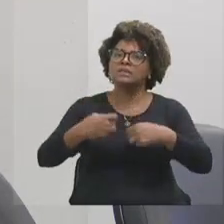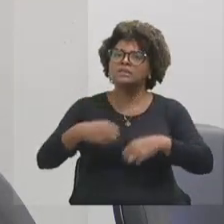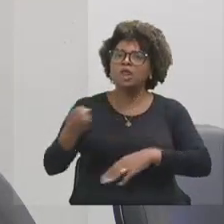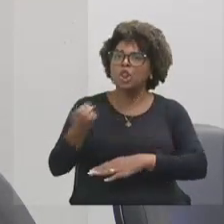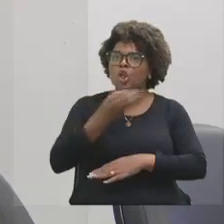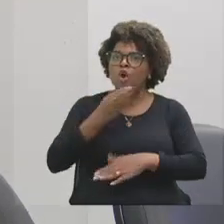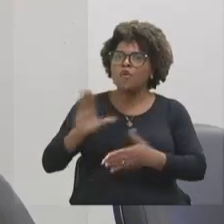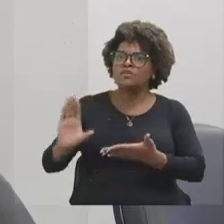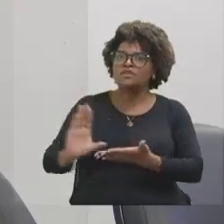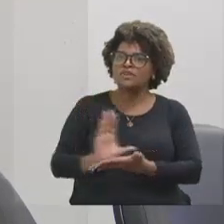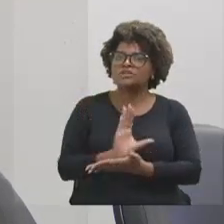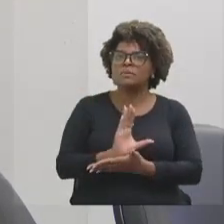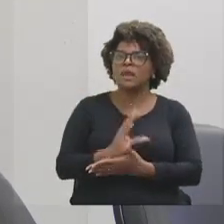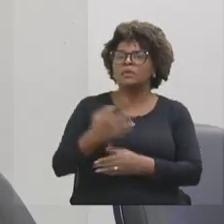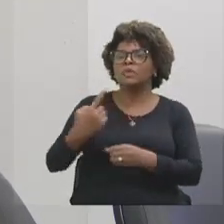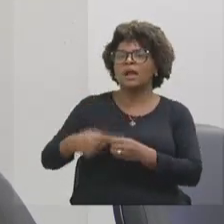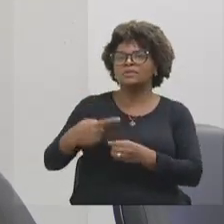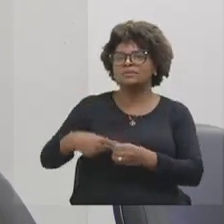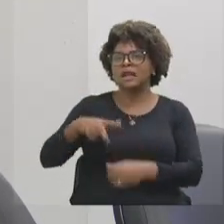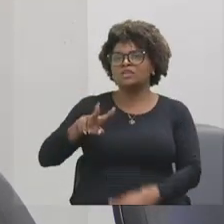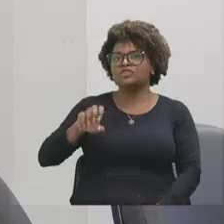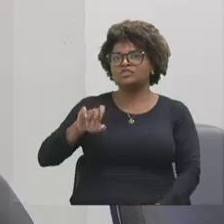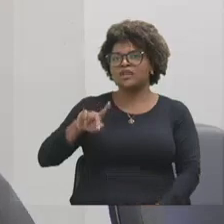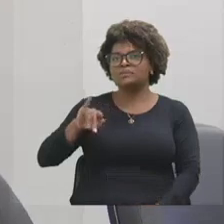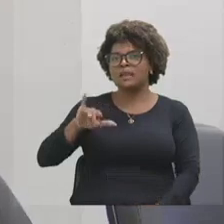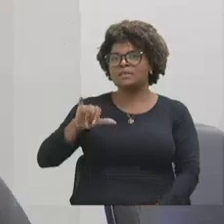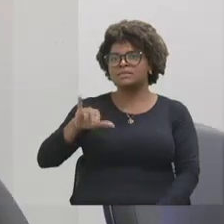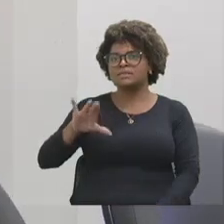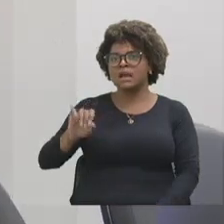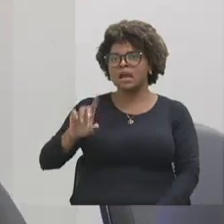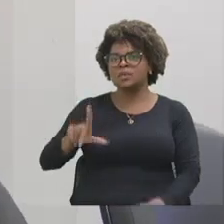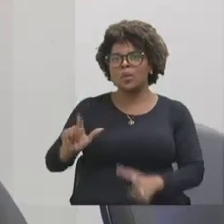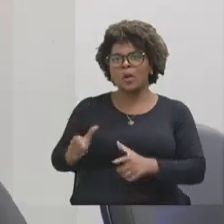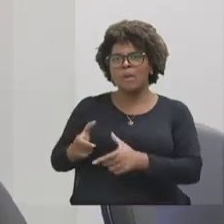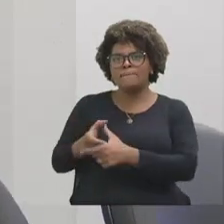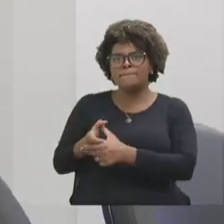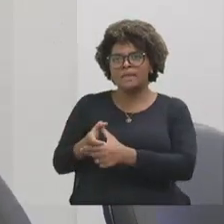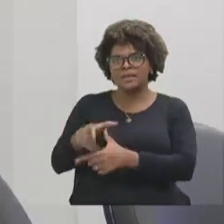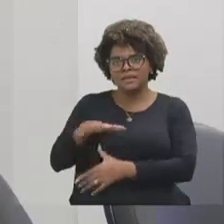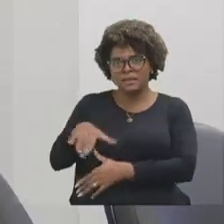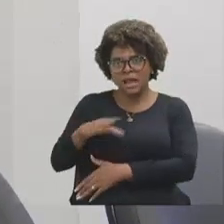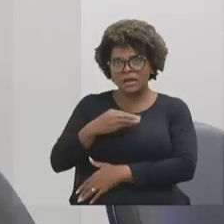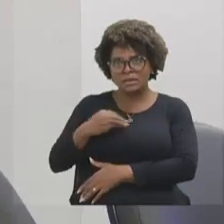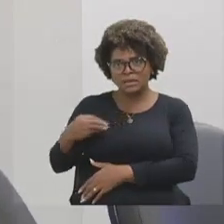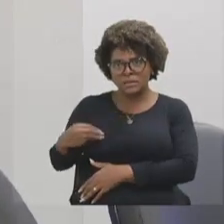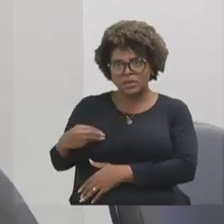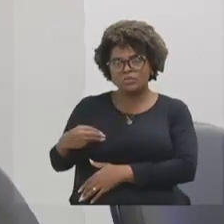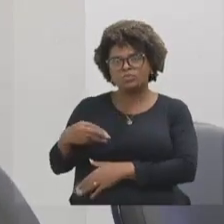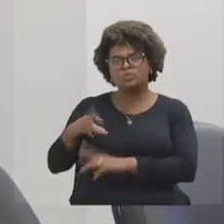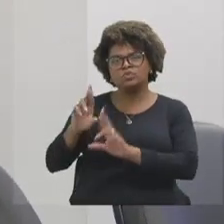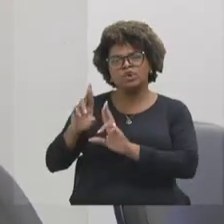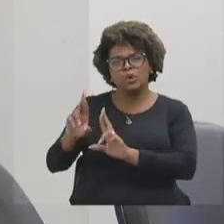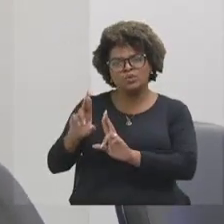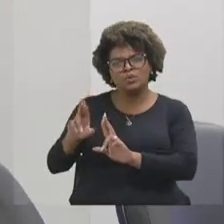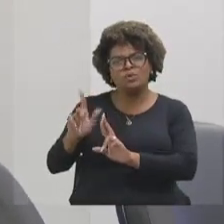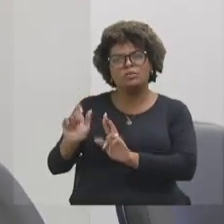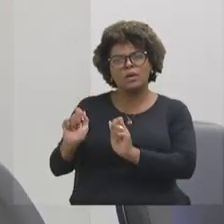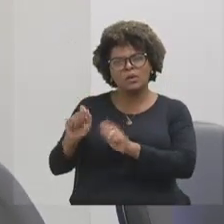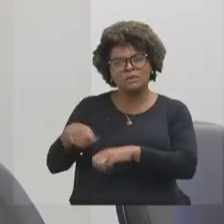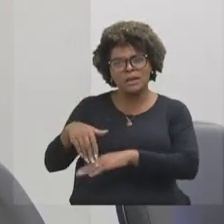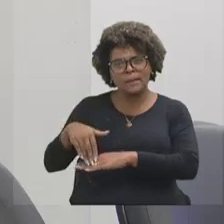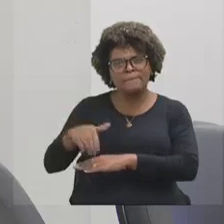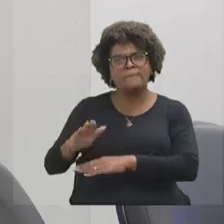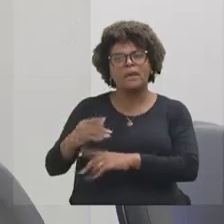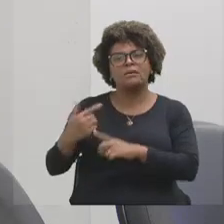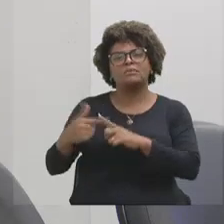investimentos Vespasiano hoje é micro região de saúde eu espero que continue sendo por muito tempo pelo trabalho que a gente realiza frente